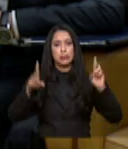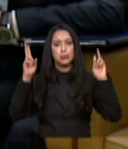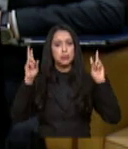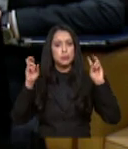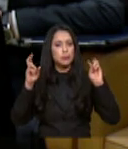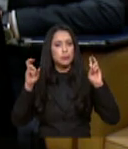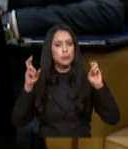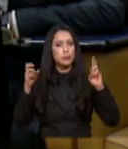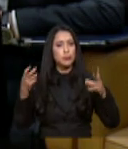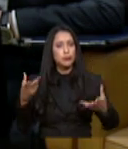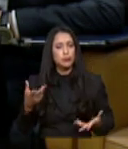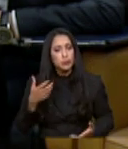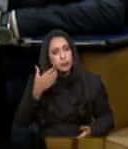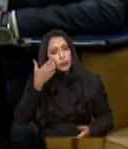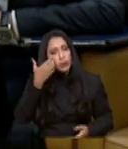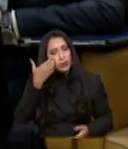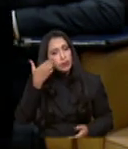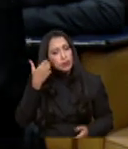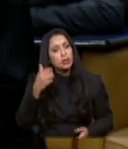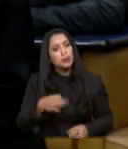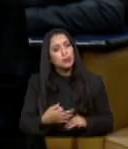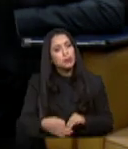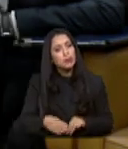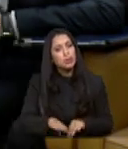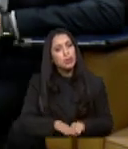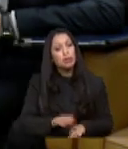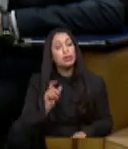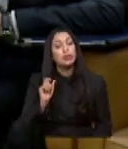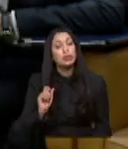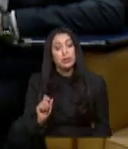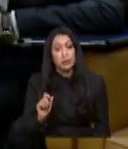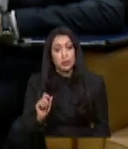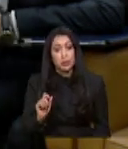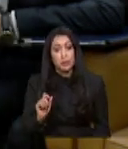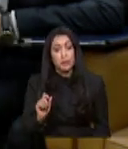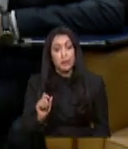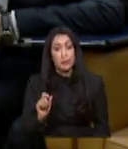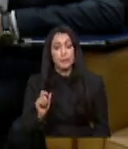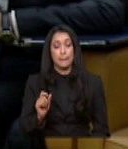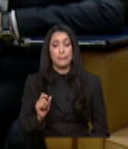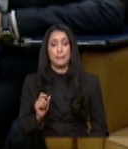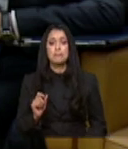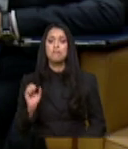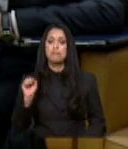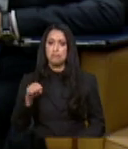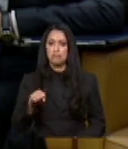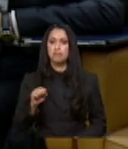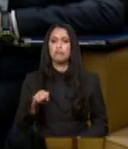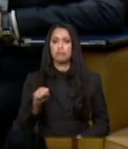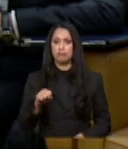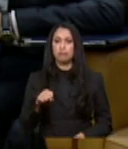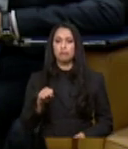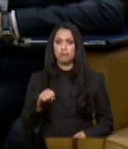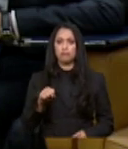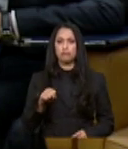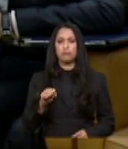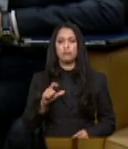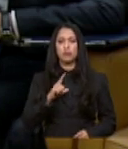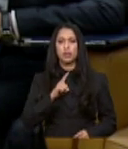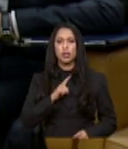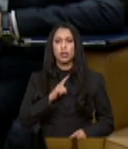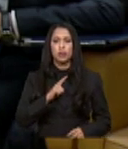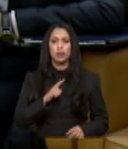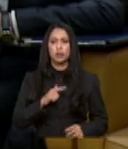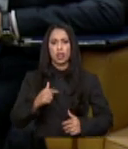O que está a se tratar aqui, senhores ministros, senhoras ministras, diz respeito, sim, à existência das